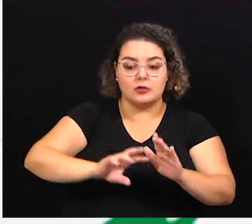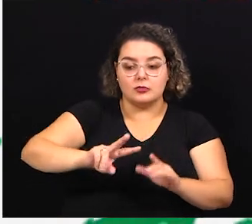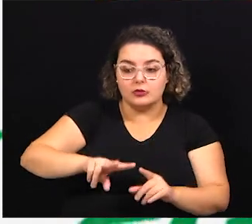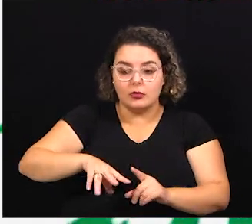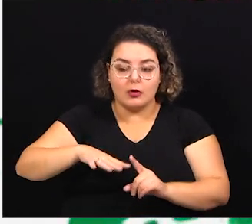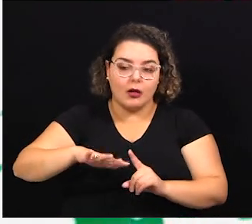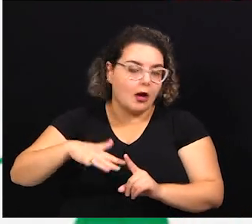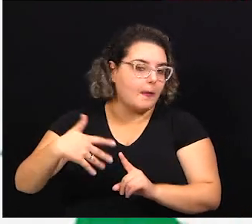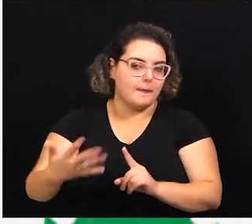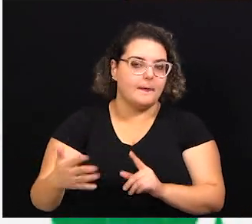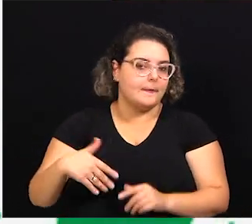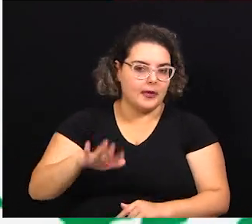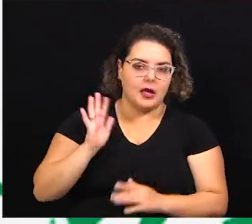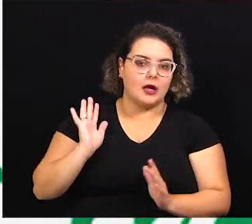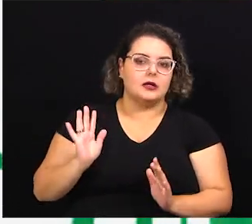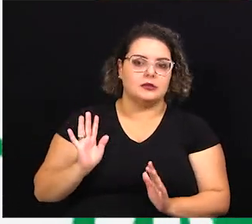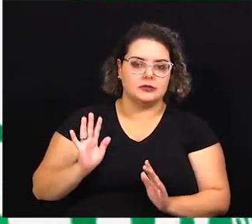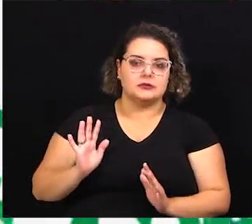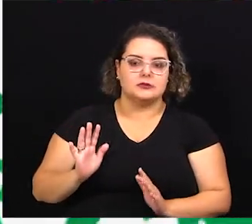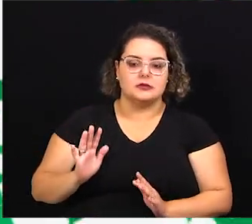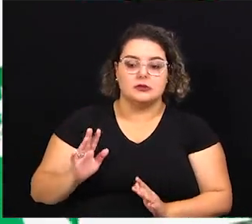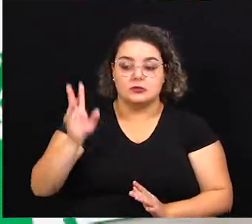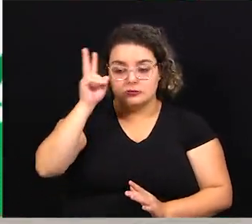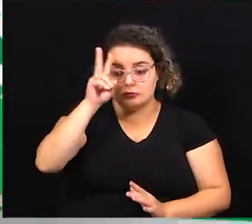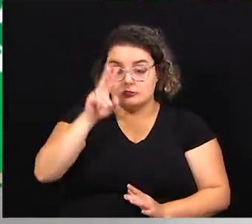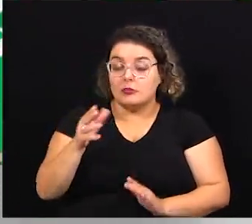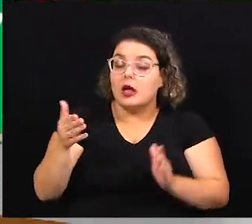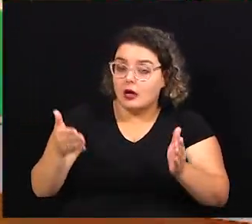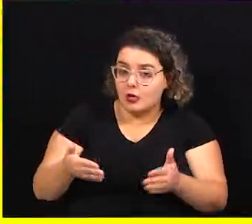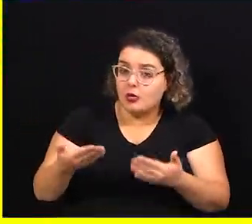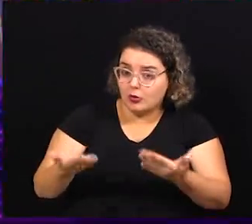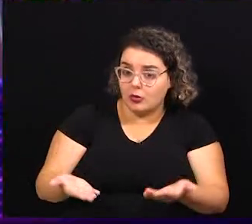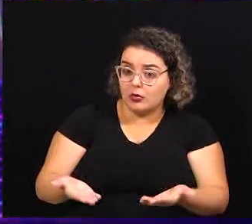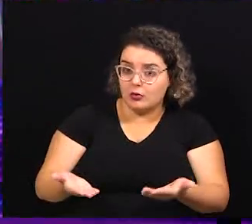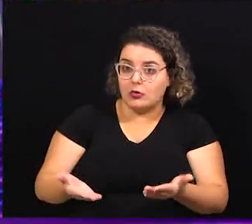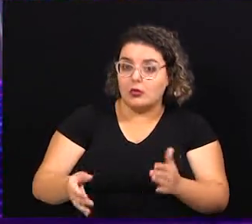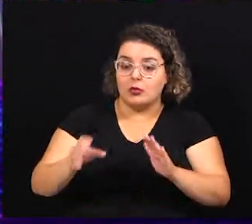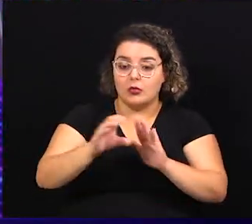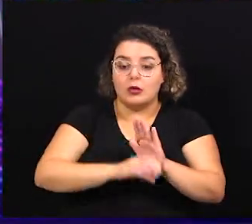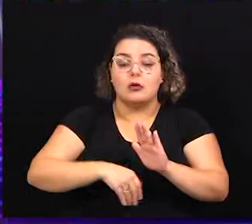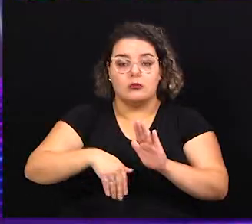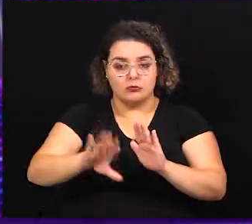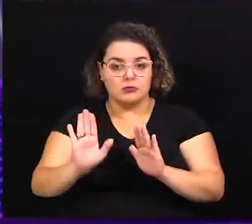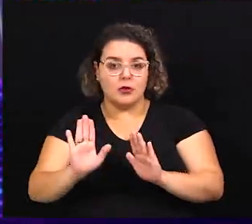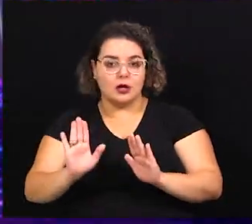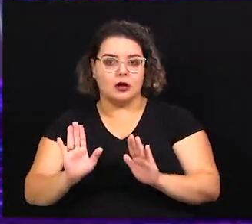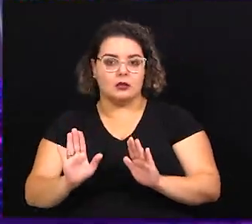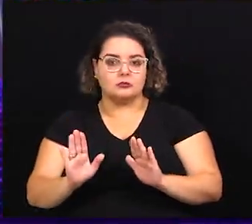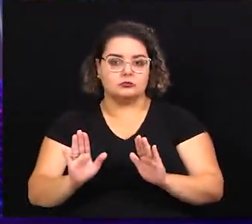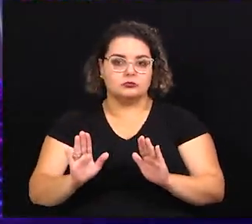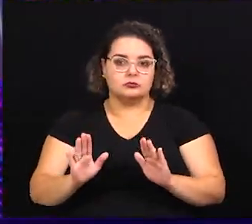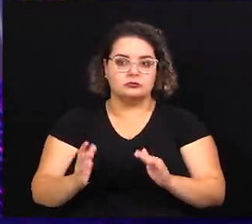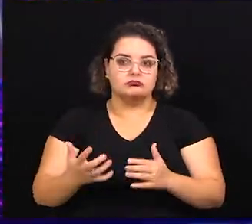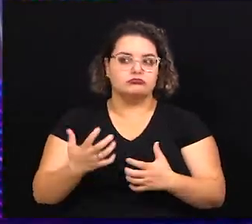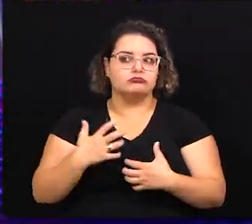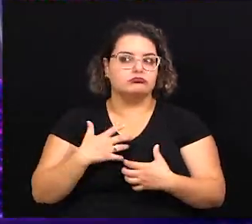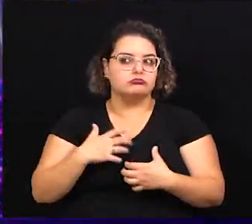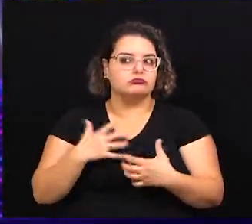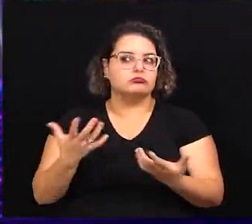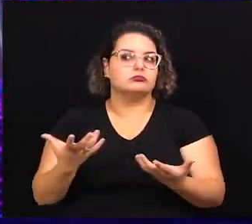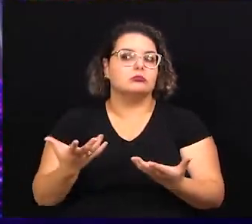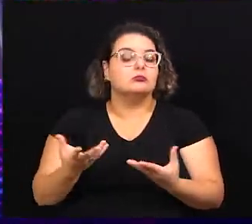um capítulo extra. Assim, para pegar essa história da forma que ela está agora e lançar um capítulo extra meio que para